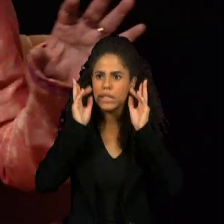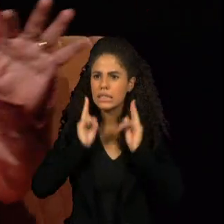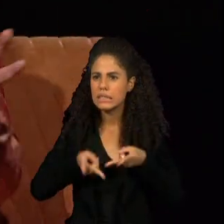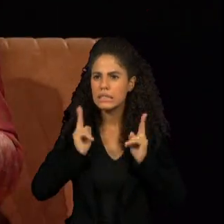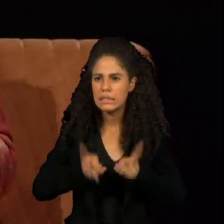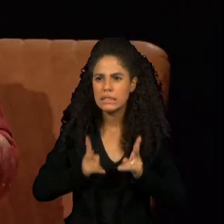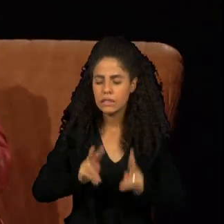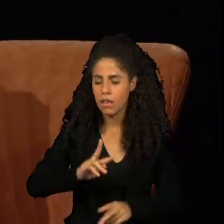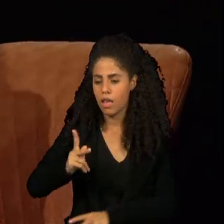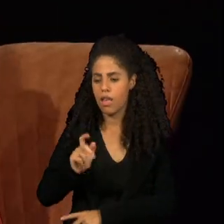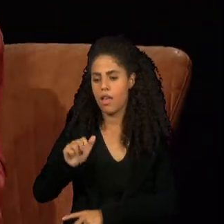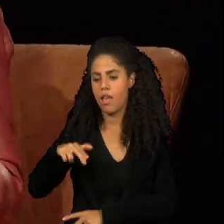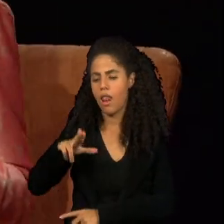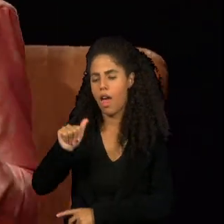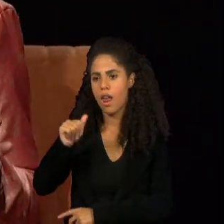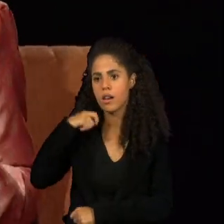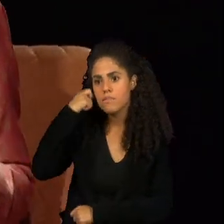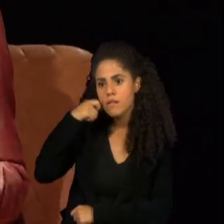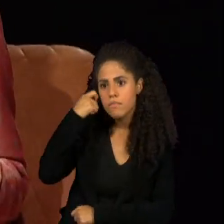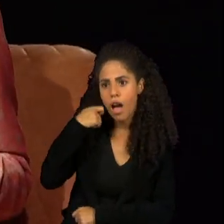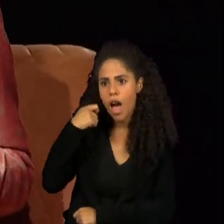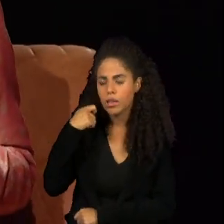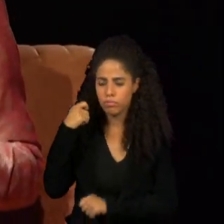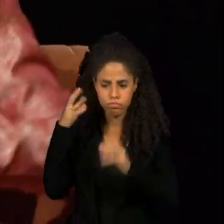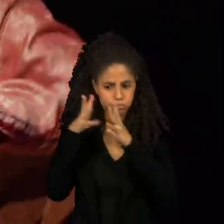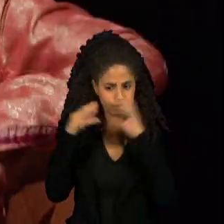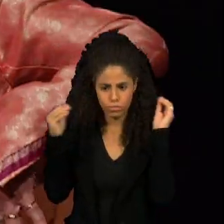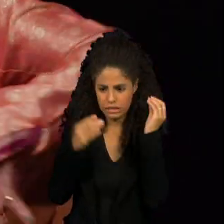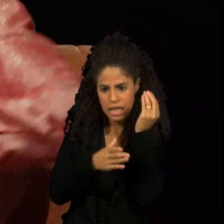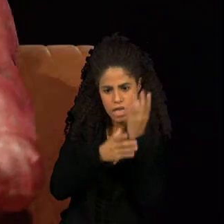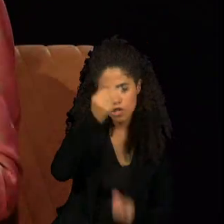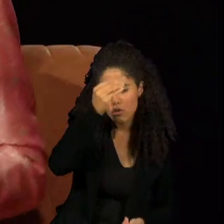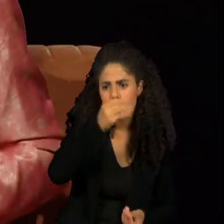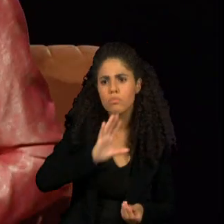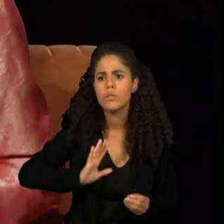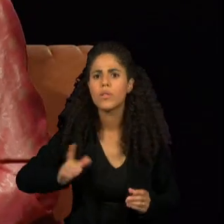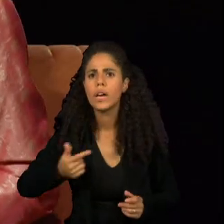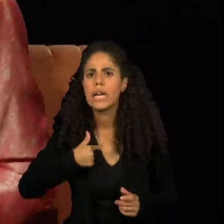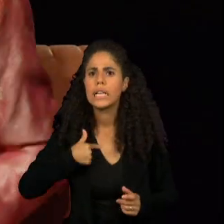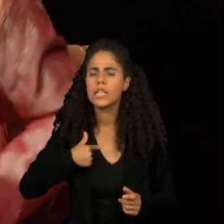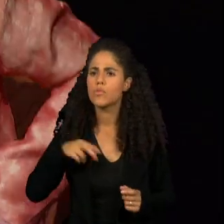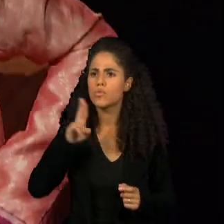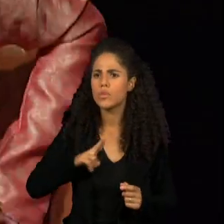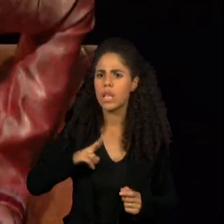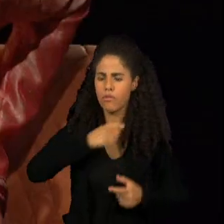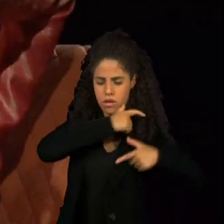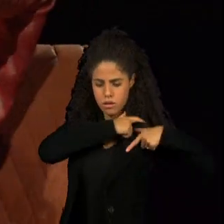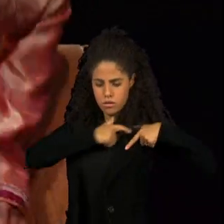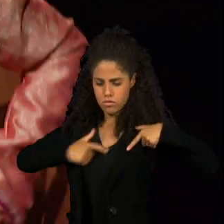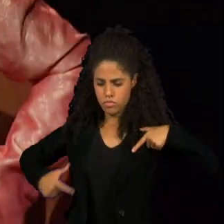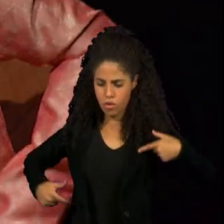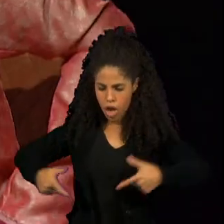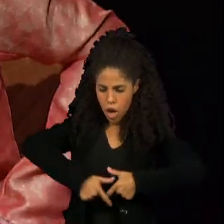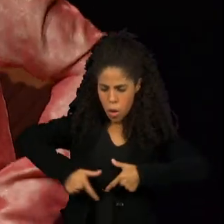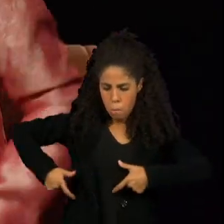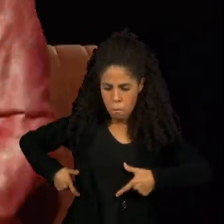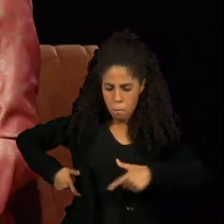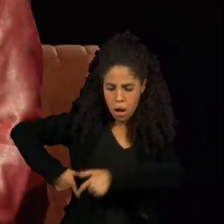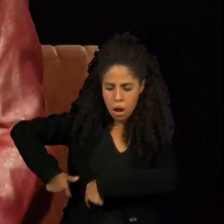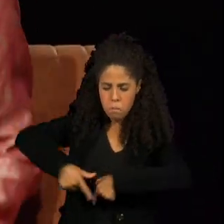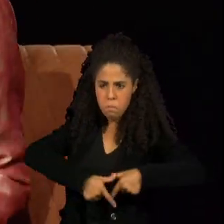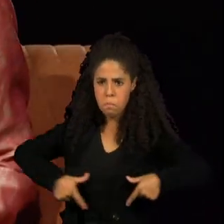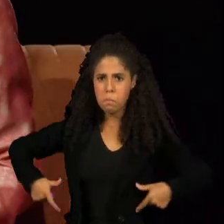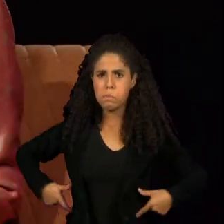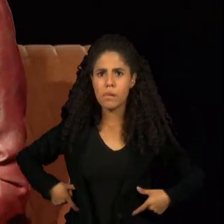Helena Inês, a atriz, tinha desaparecido nesse período. Eu andava com fardas de Tai Chi Chuan, com aquelas calças amarradas aqui,